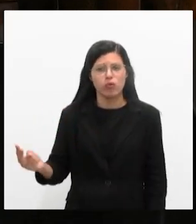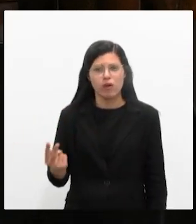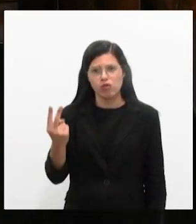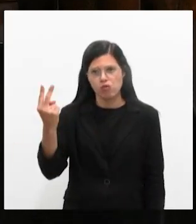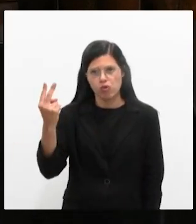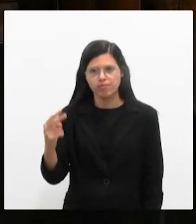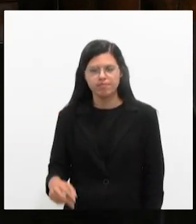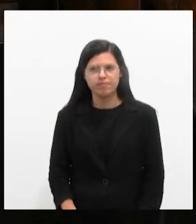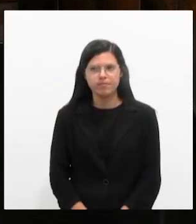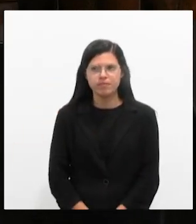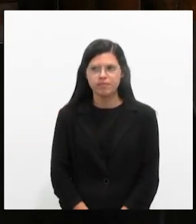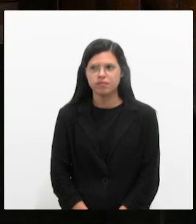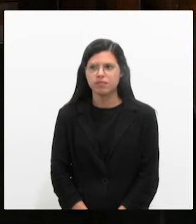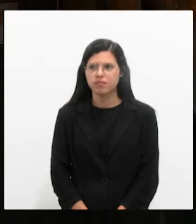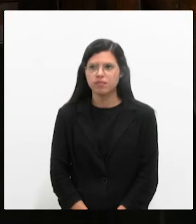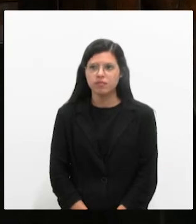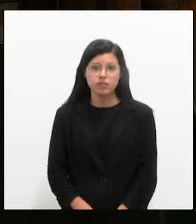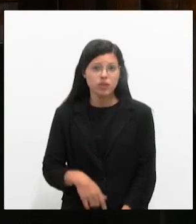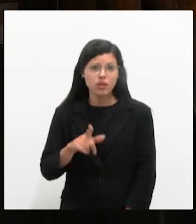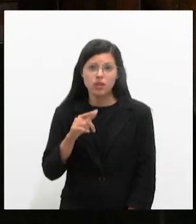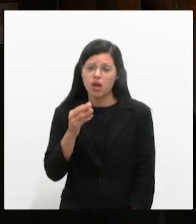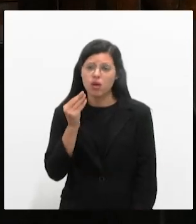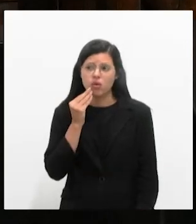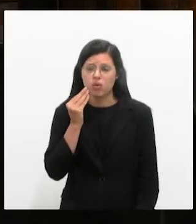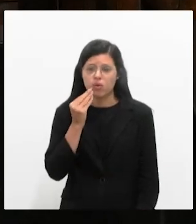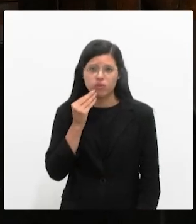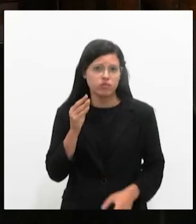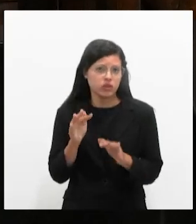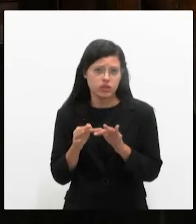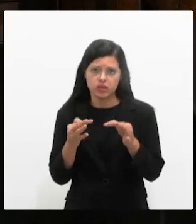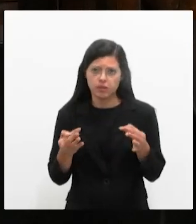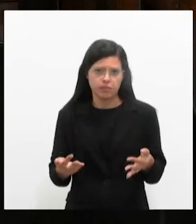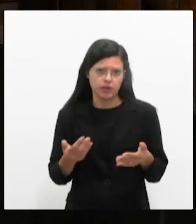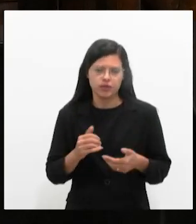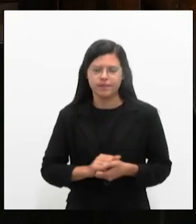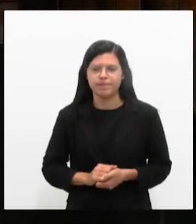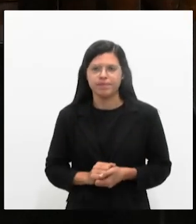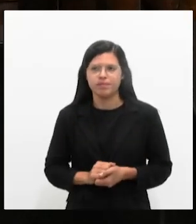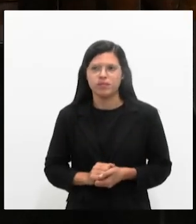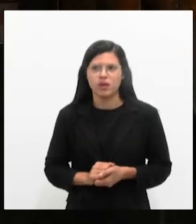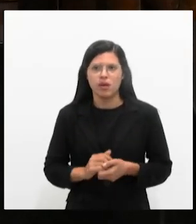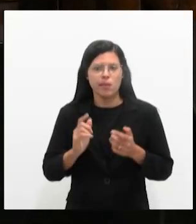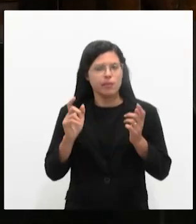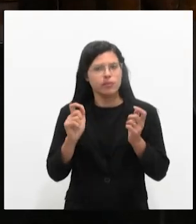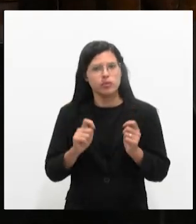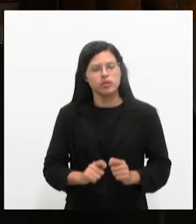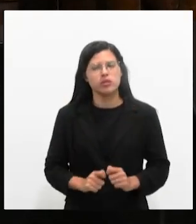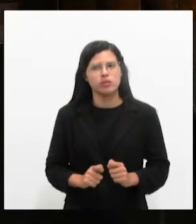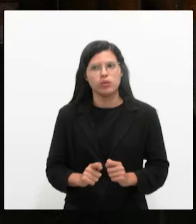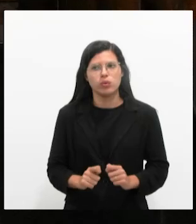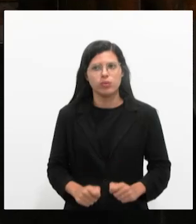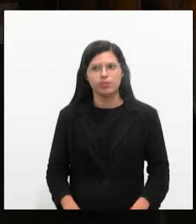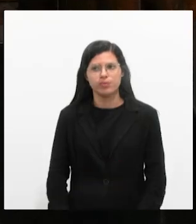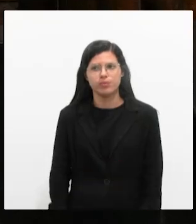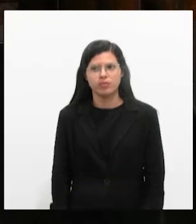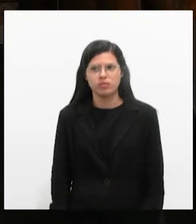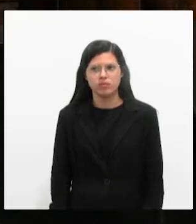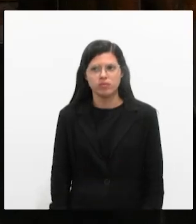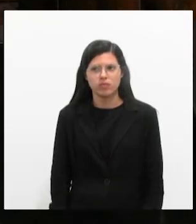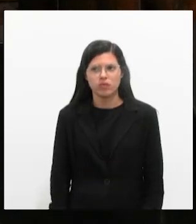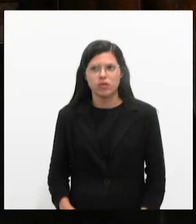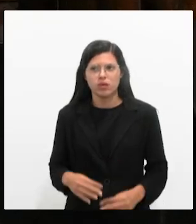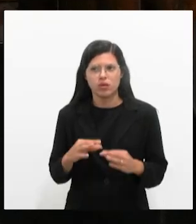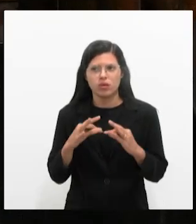dizer, vovó viu a uva. É até possível que tudo